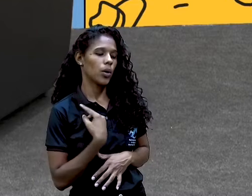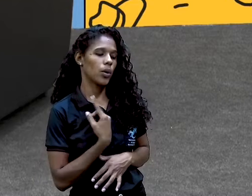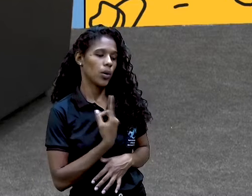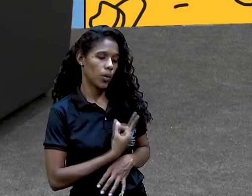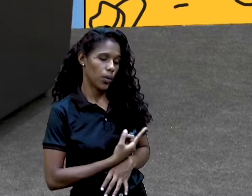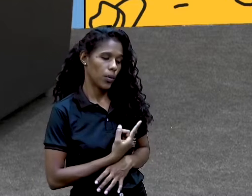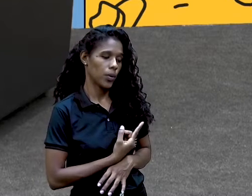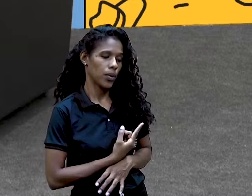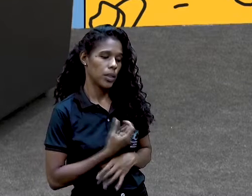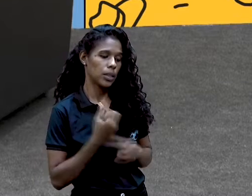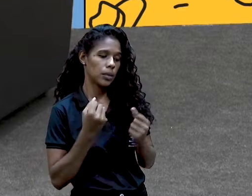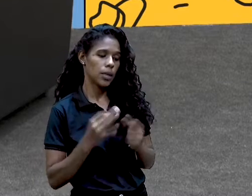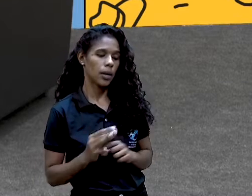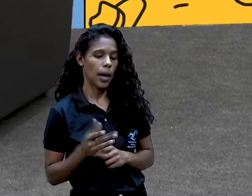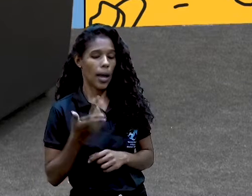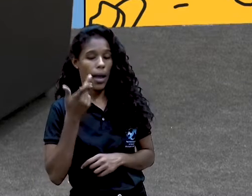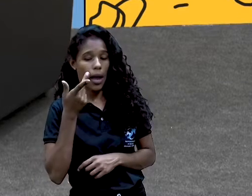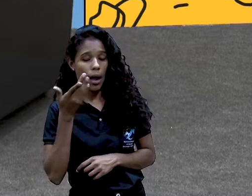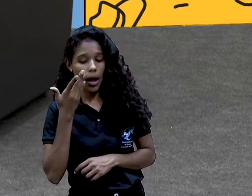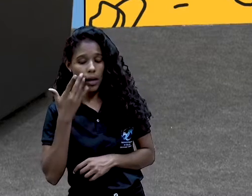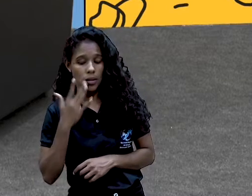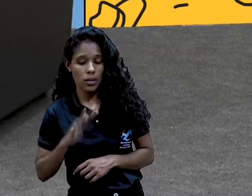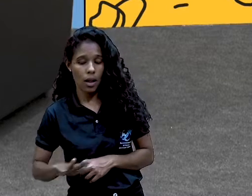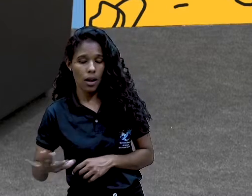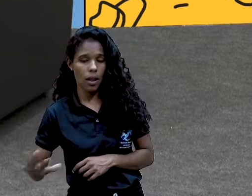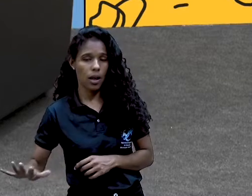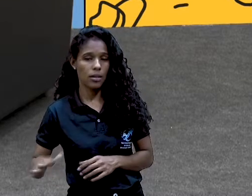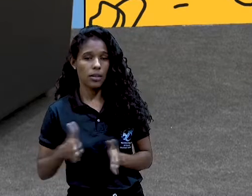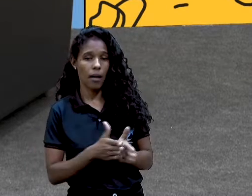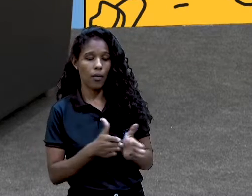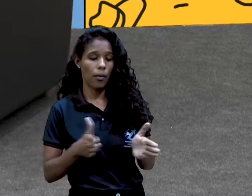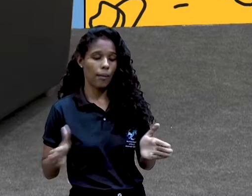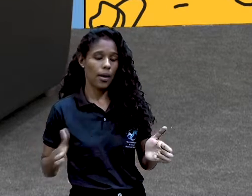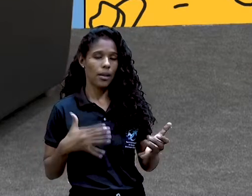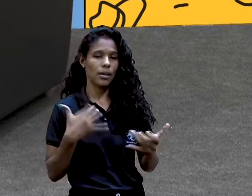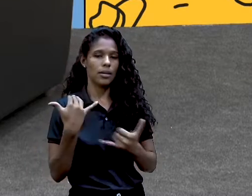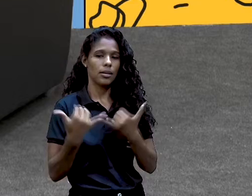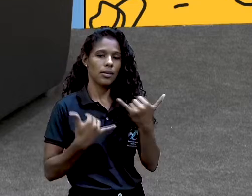É preciso ter cuidado para trabalhar com este público para não